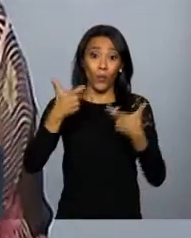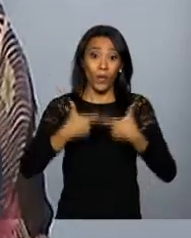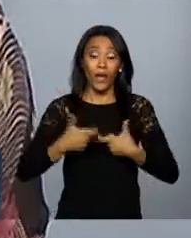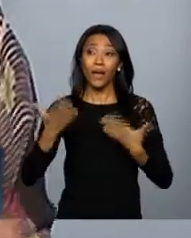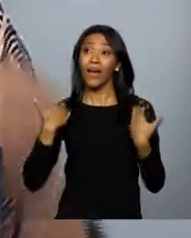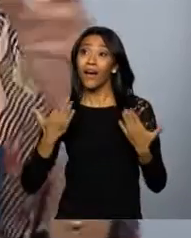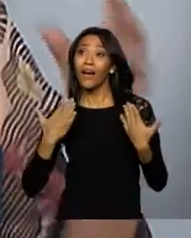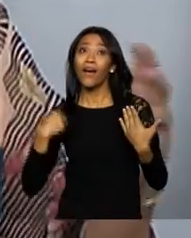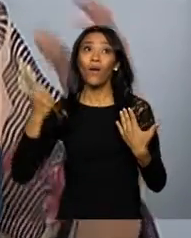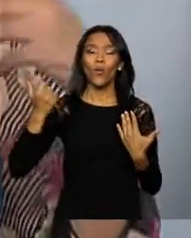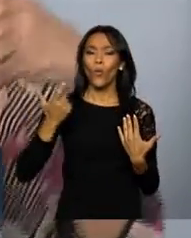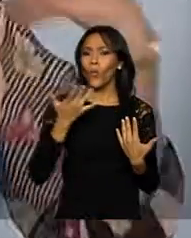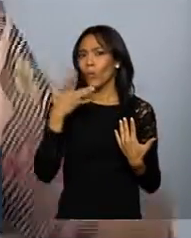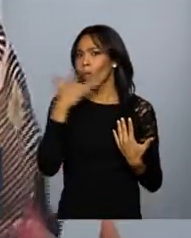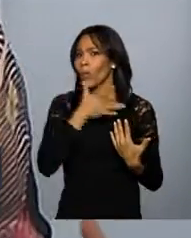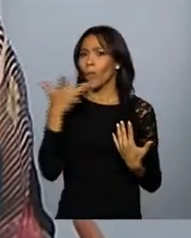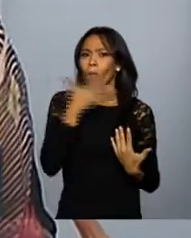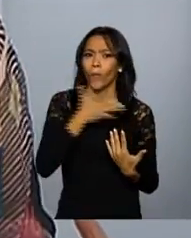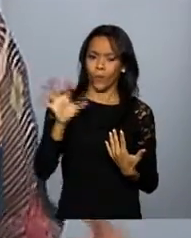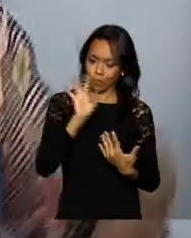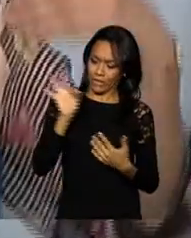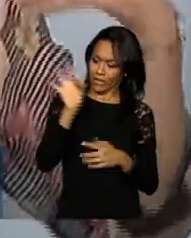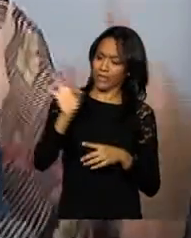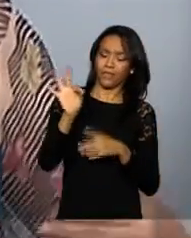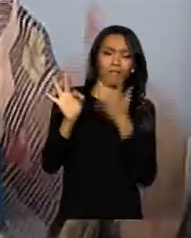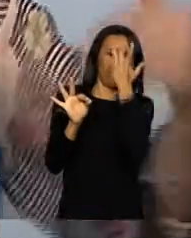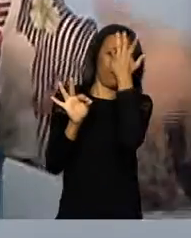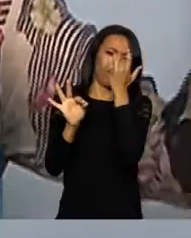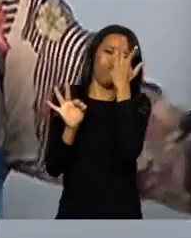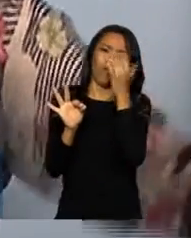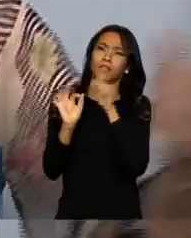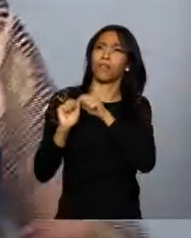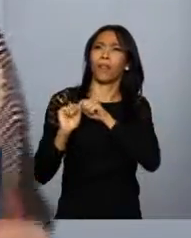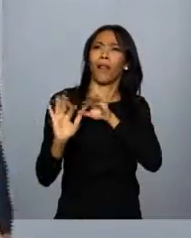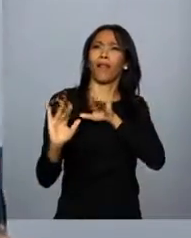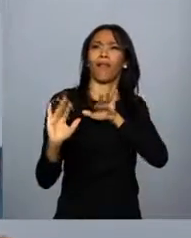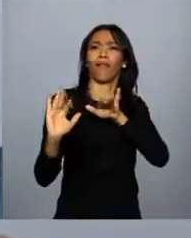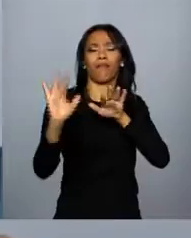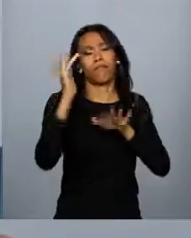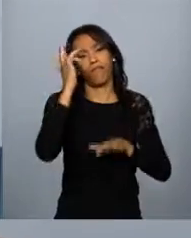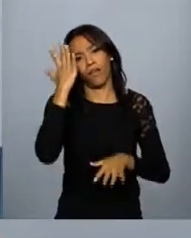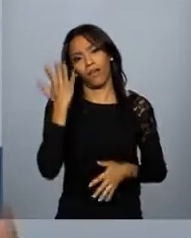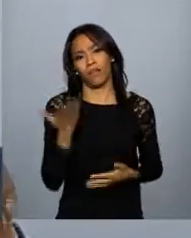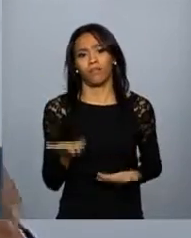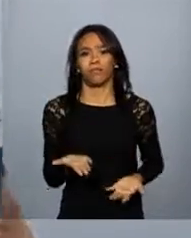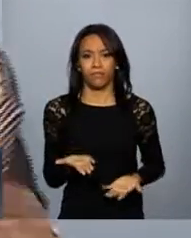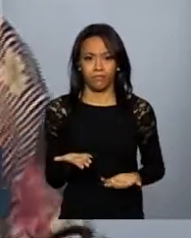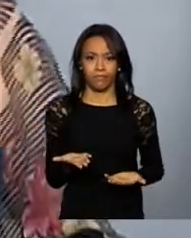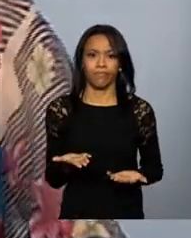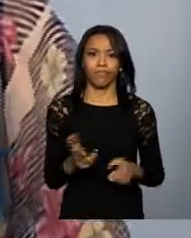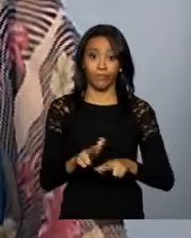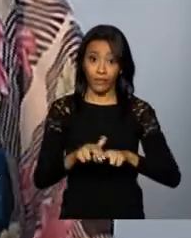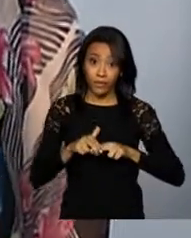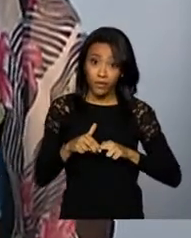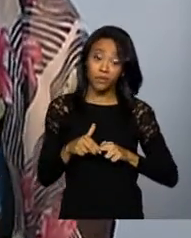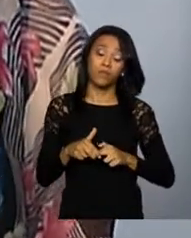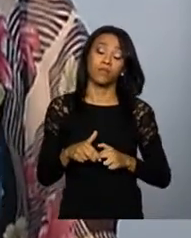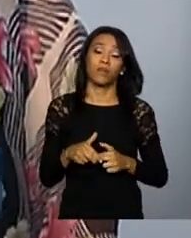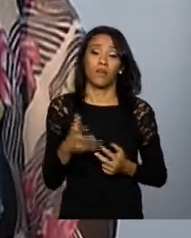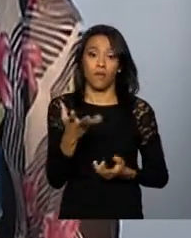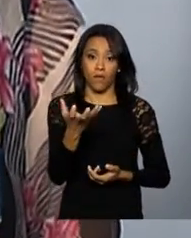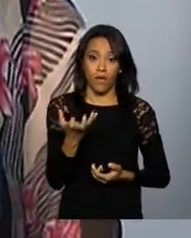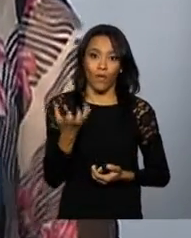local em que é mais fácil a expansão do mosquito. Por isso, eu